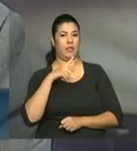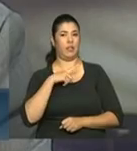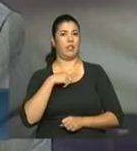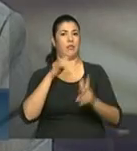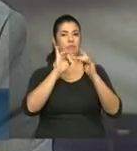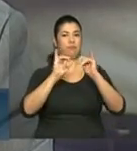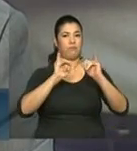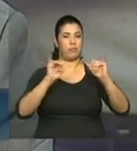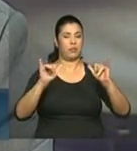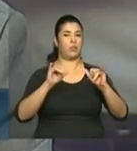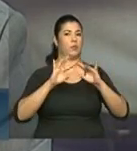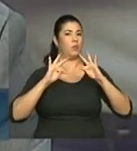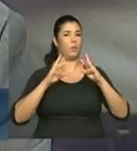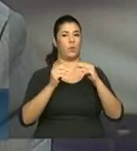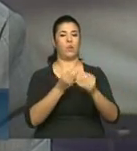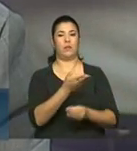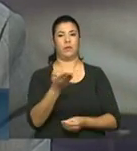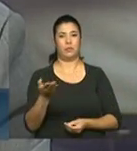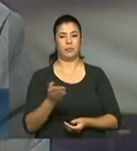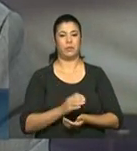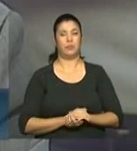sentido.